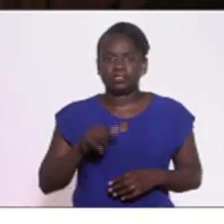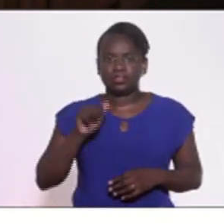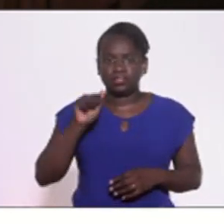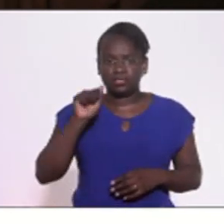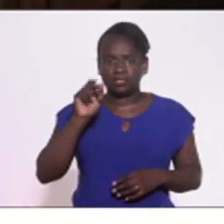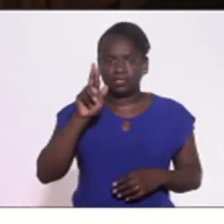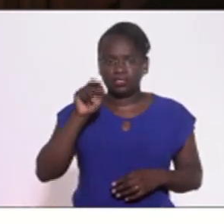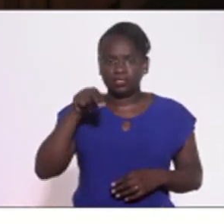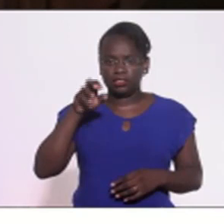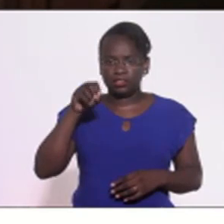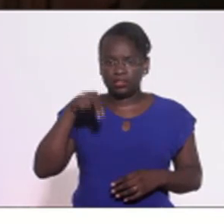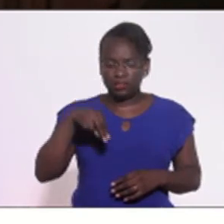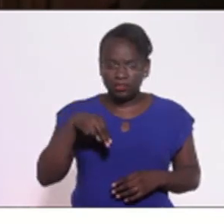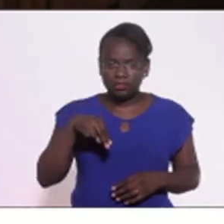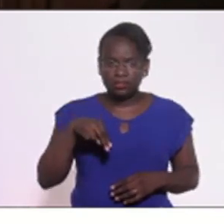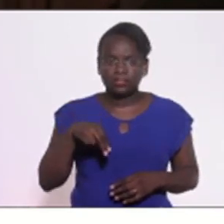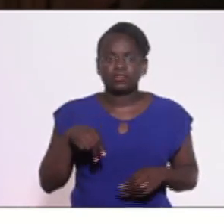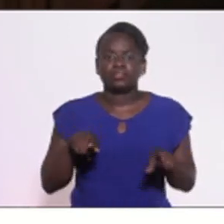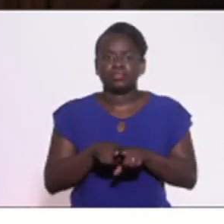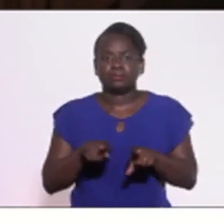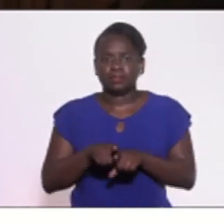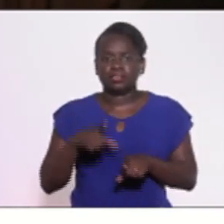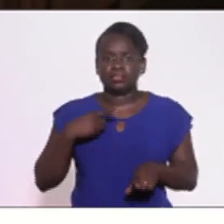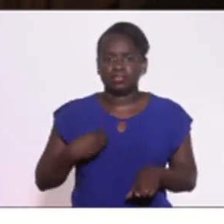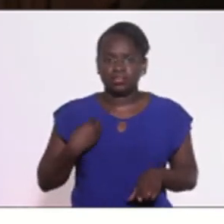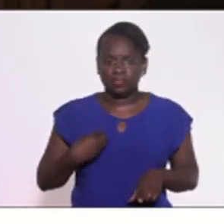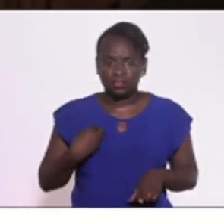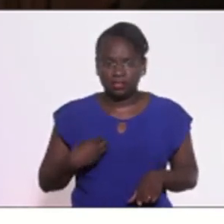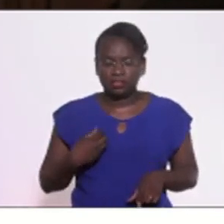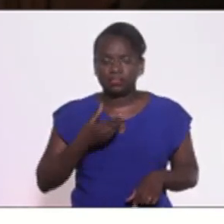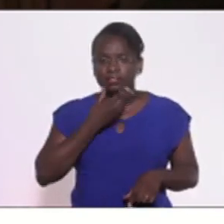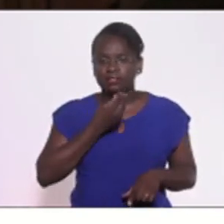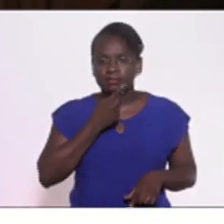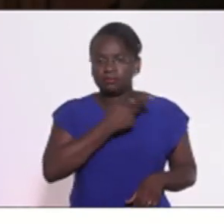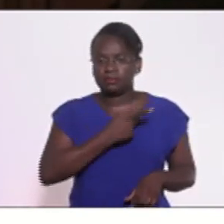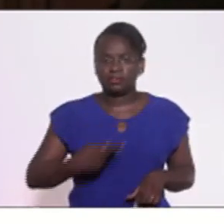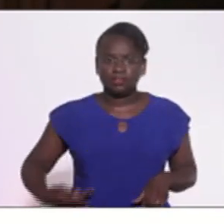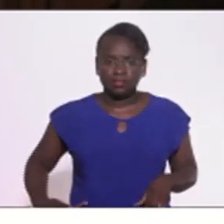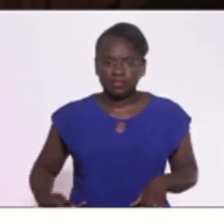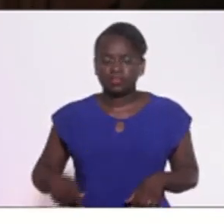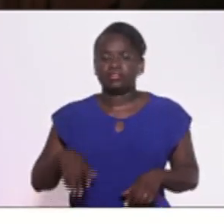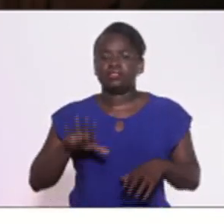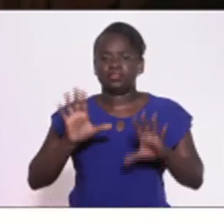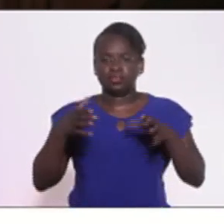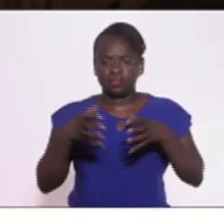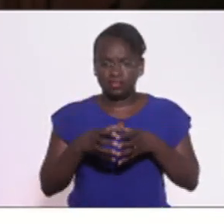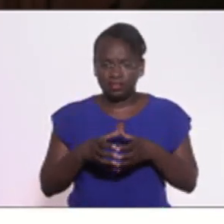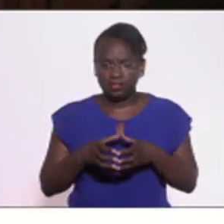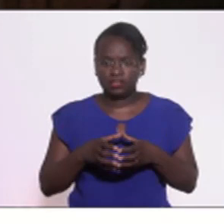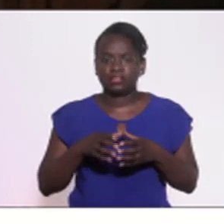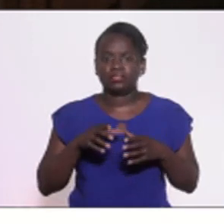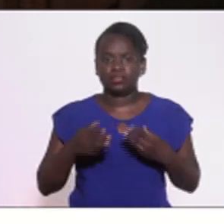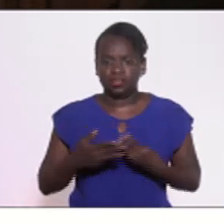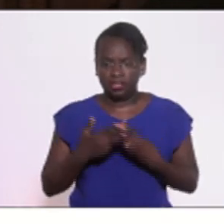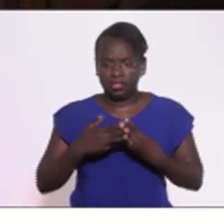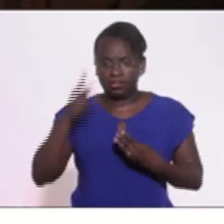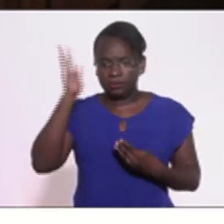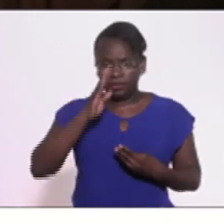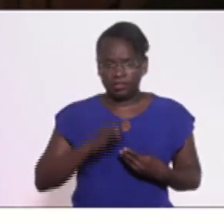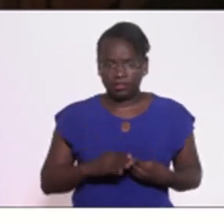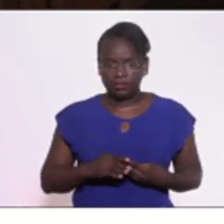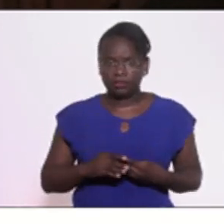Arnon Velmovitsky, e a presença do senhor presidente da Confederação Israelita do